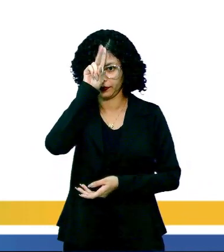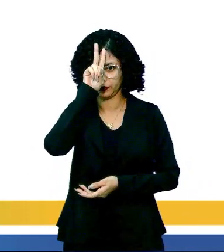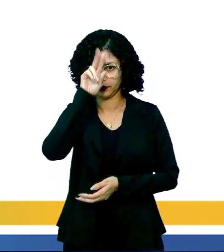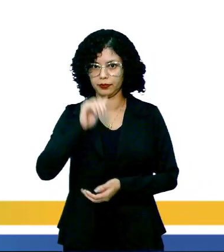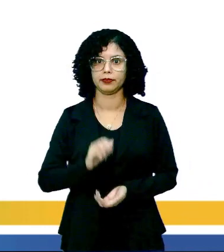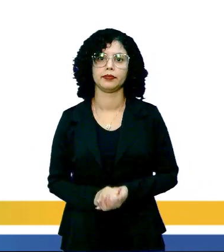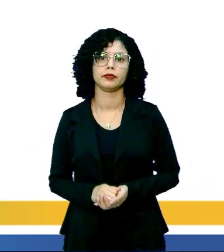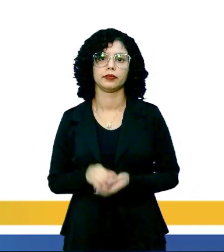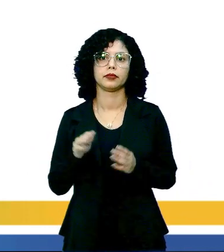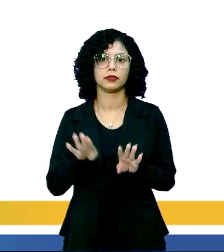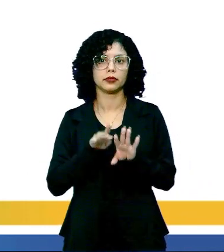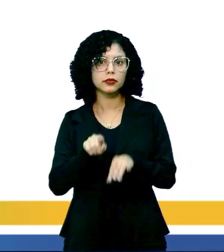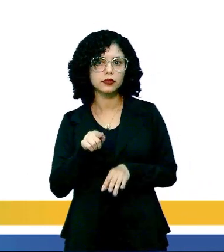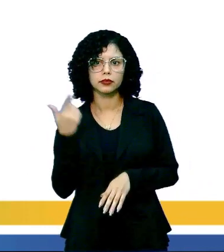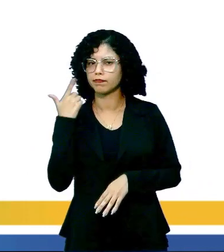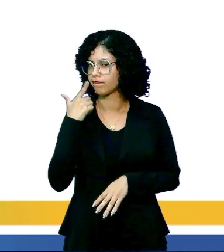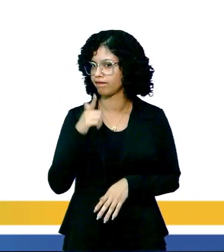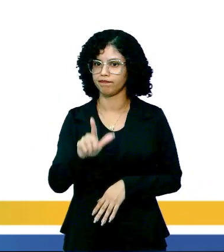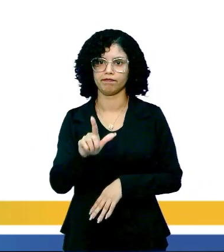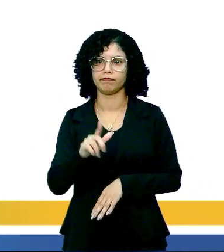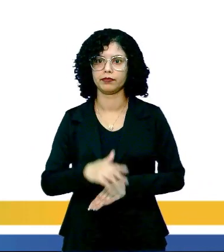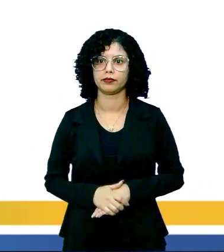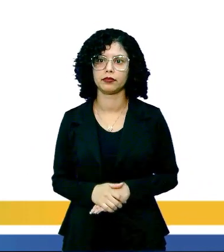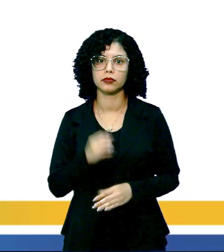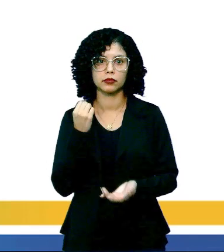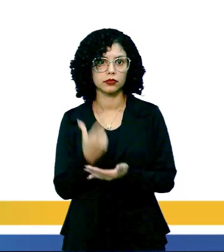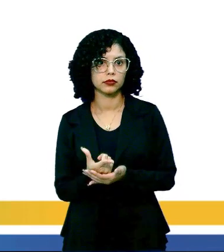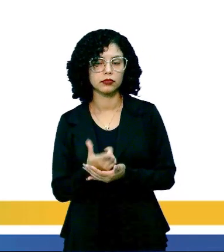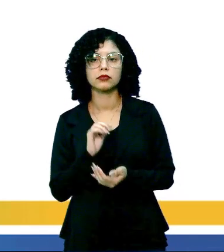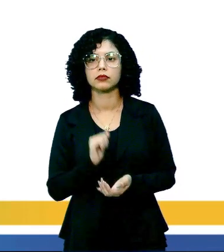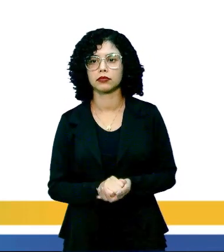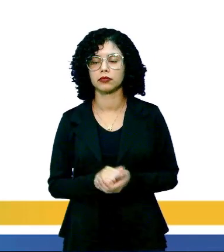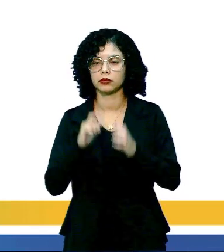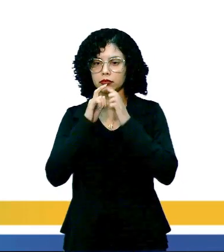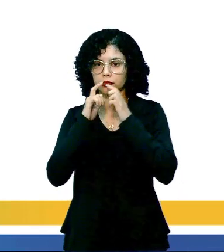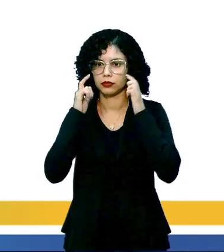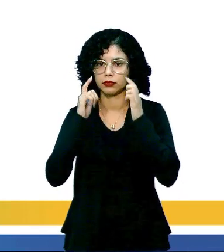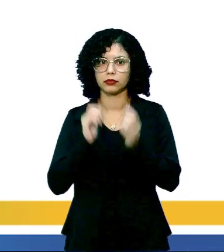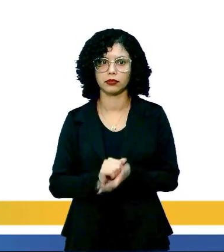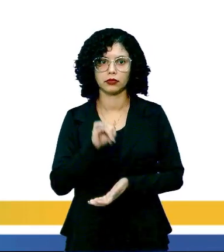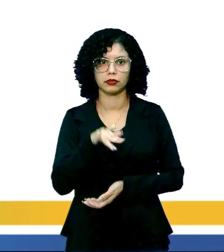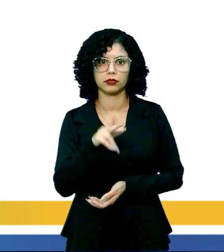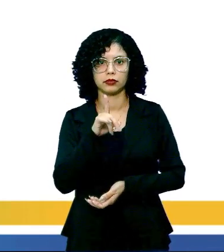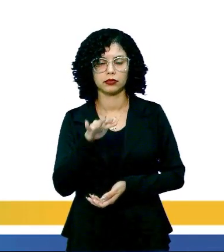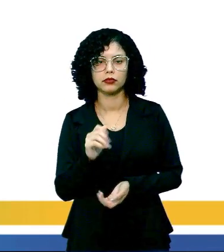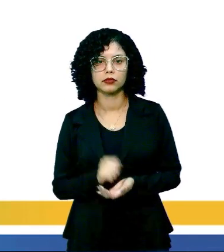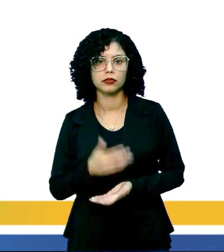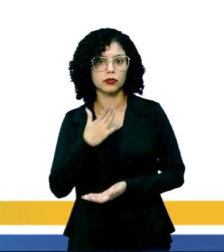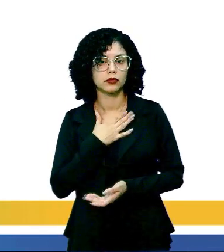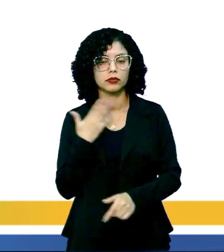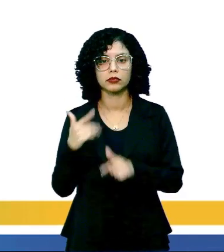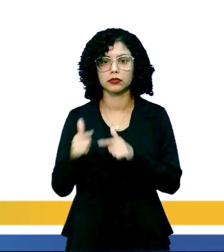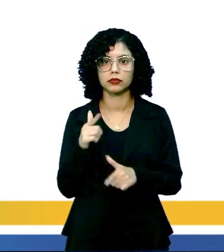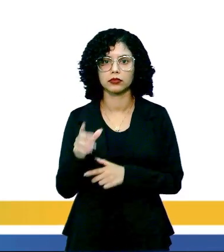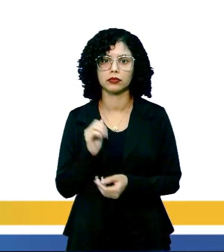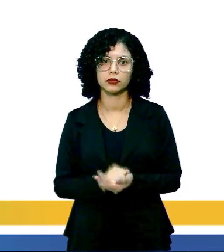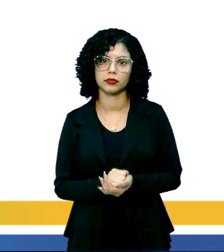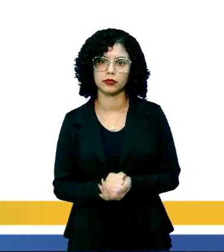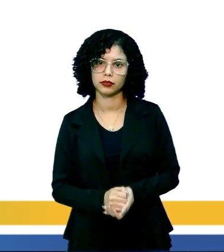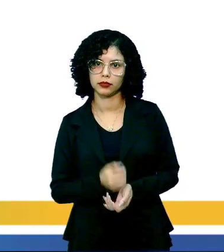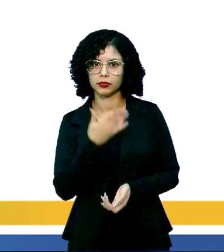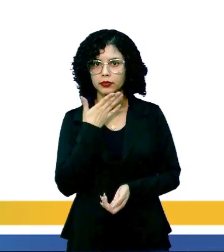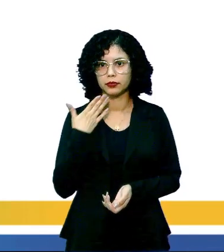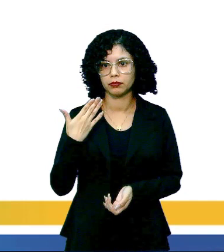das baratas, elas não vencerão. Comprei um jogo de máscaras. No meu trabalho,